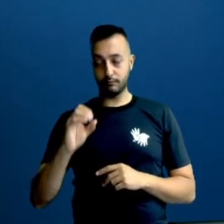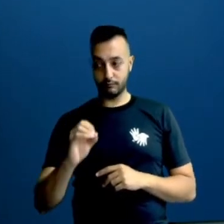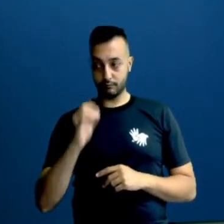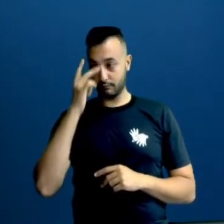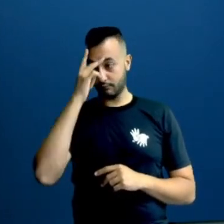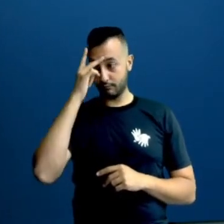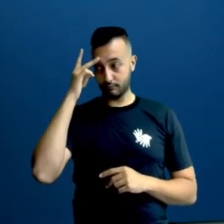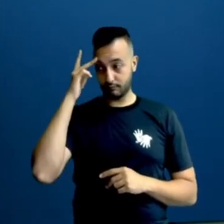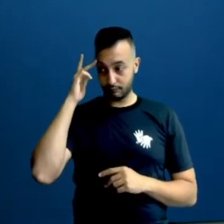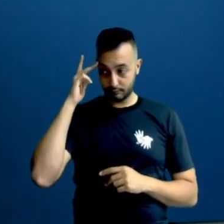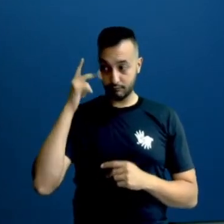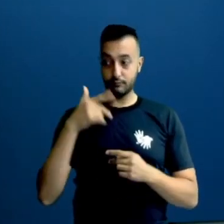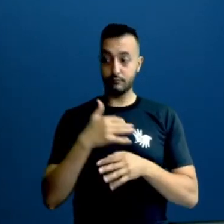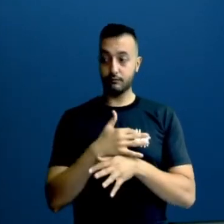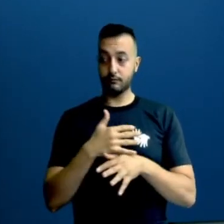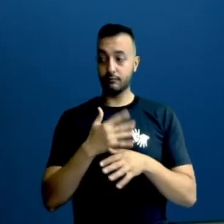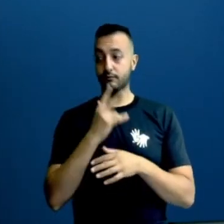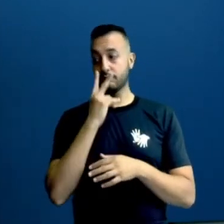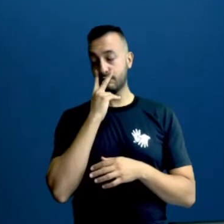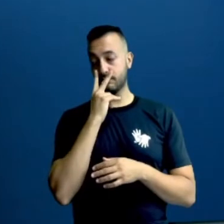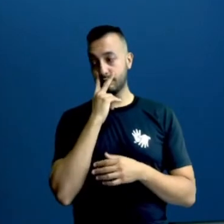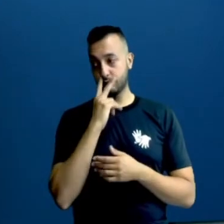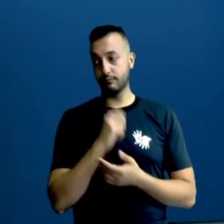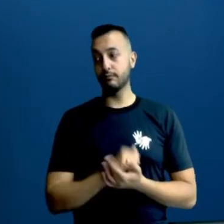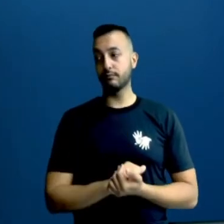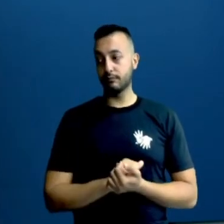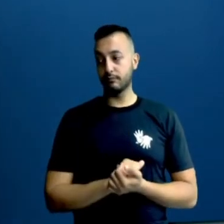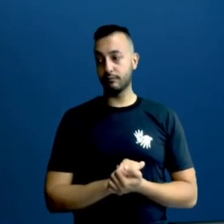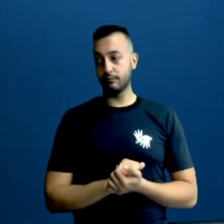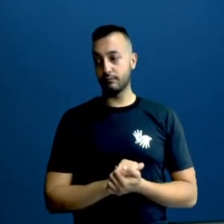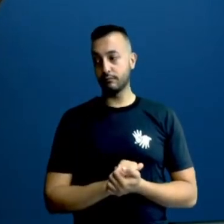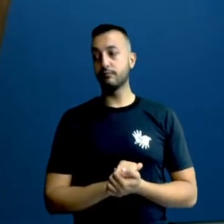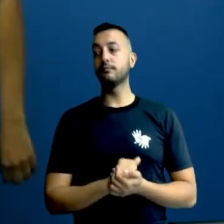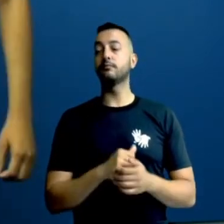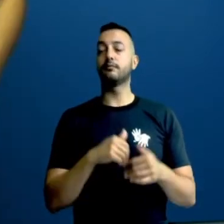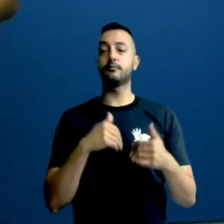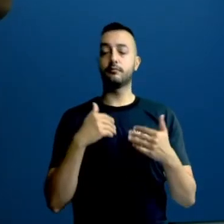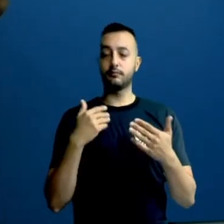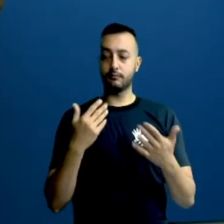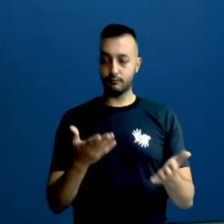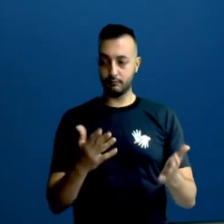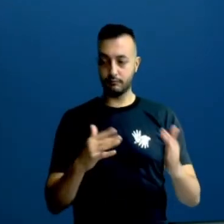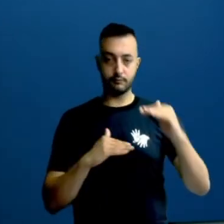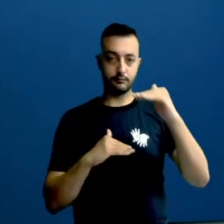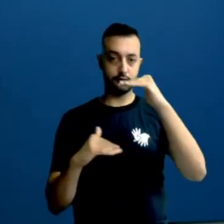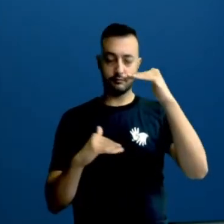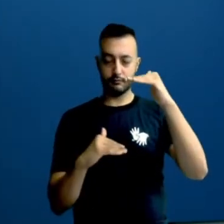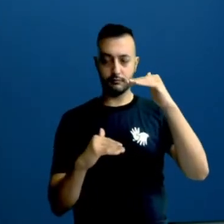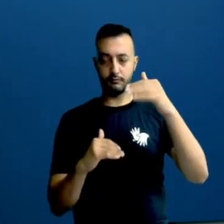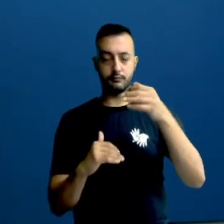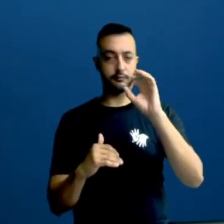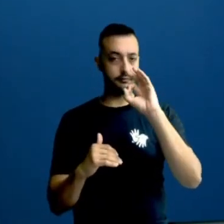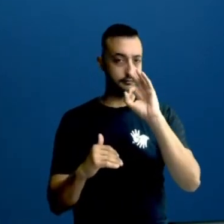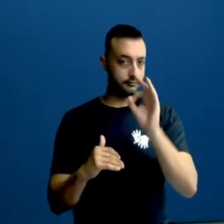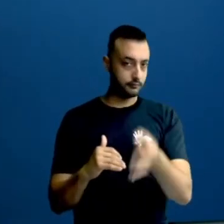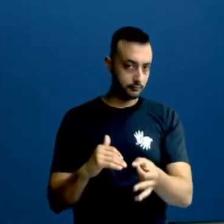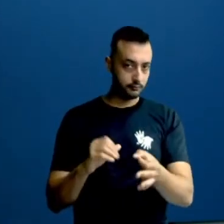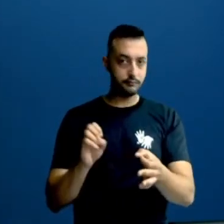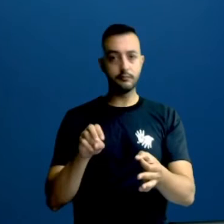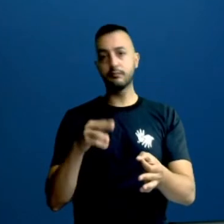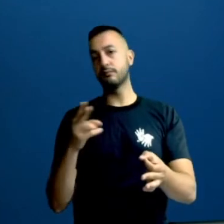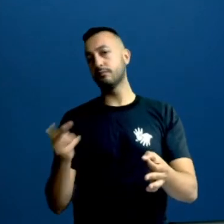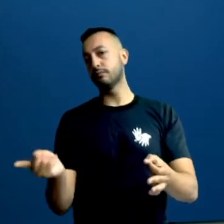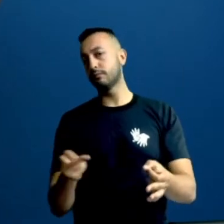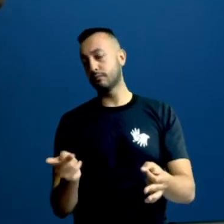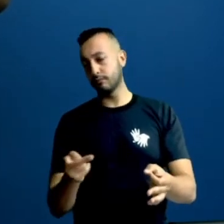34.040 pessoas na cidade de Vitória. Esta questão, ela está certa ou ela está